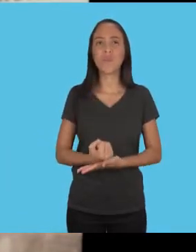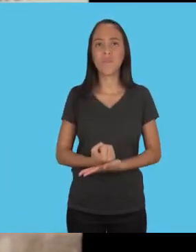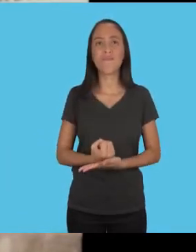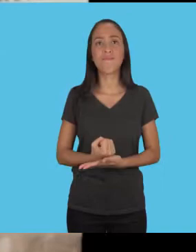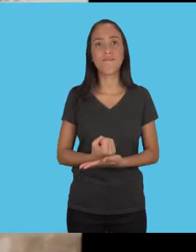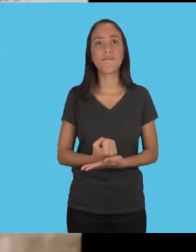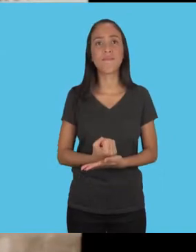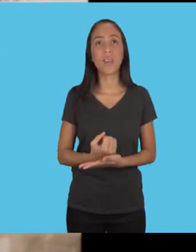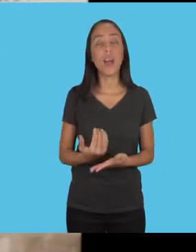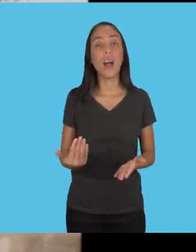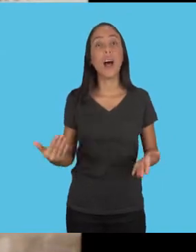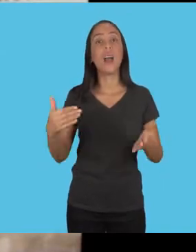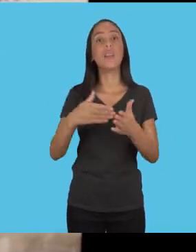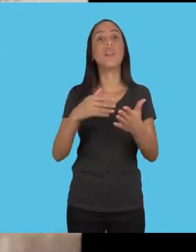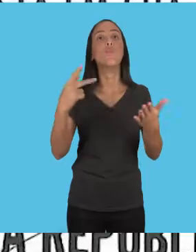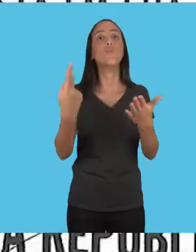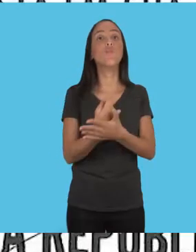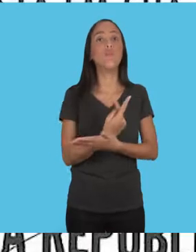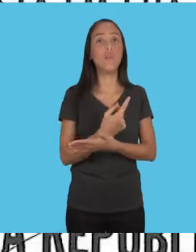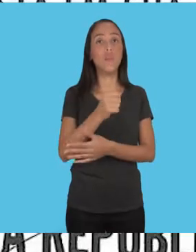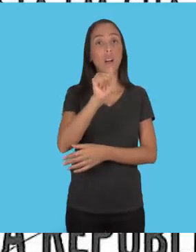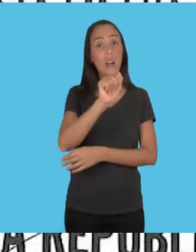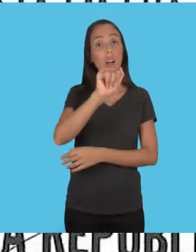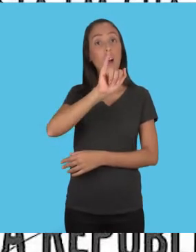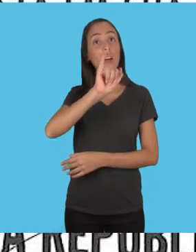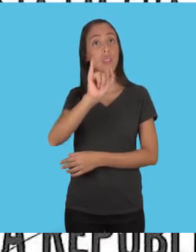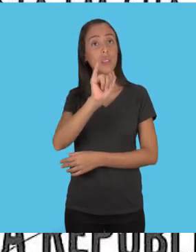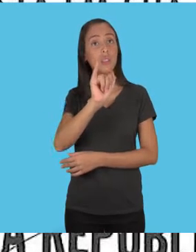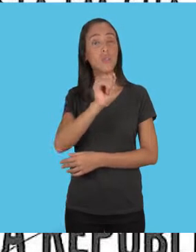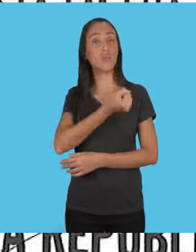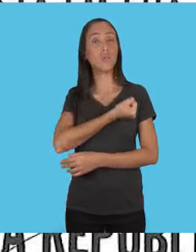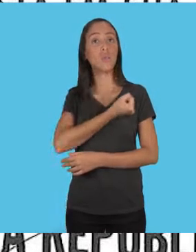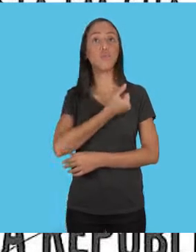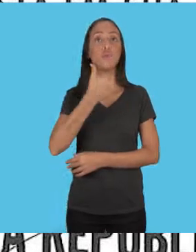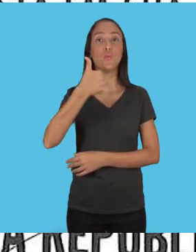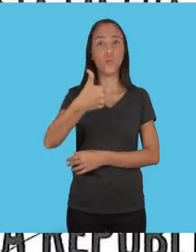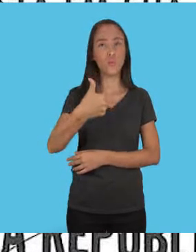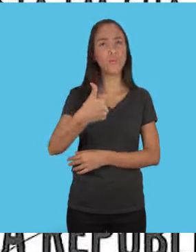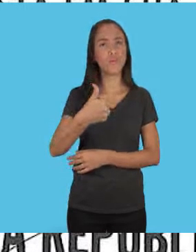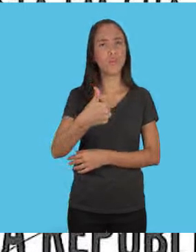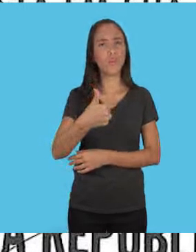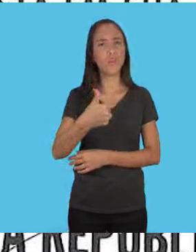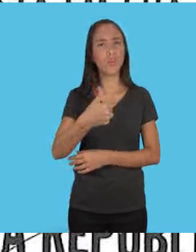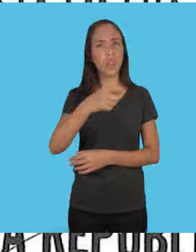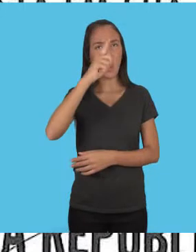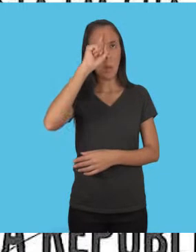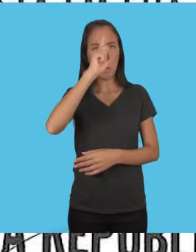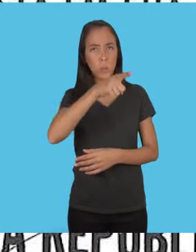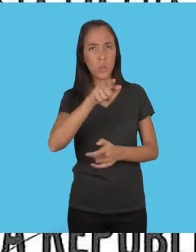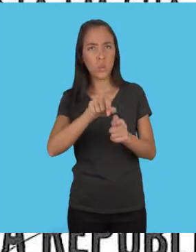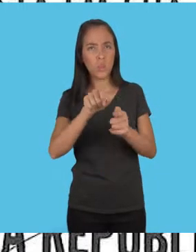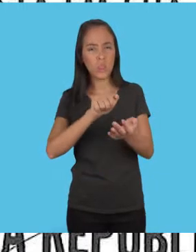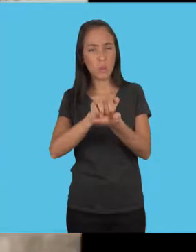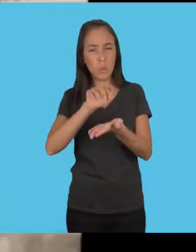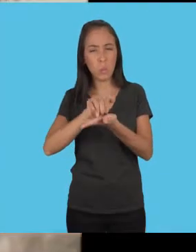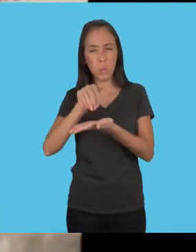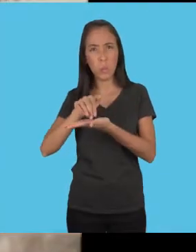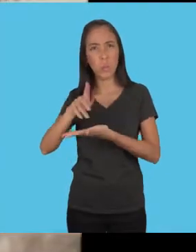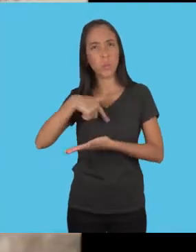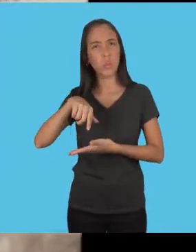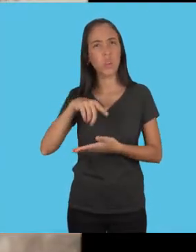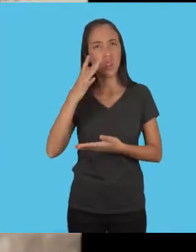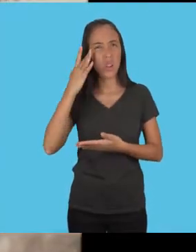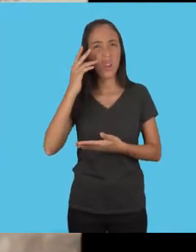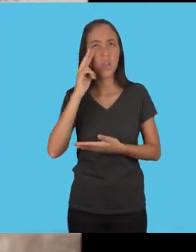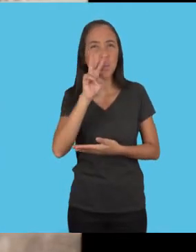veio o ato institucional número 1, e com a demissão nossa, desses aí. Então, eu devo estar aí também em